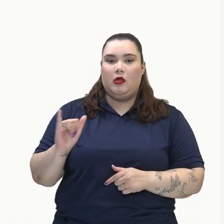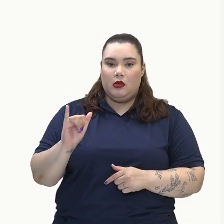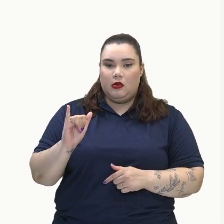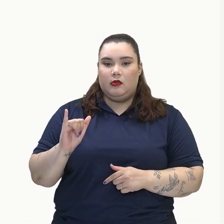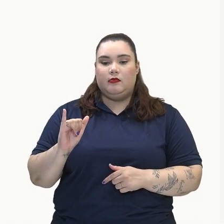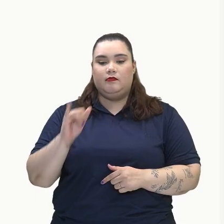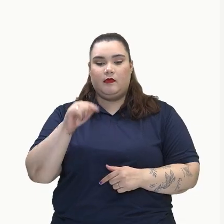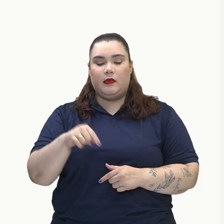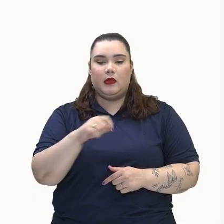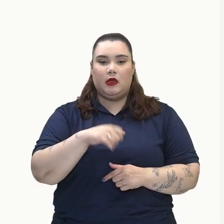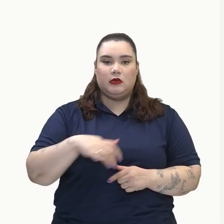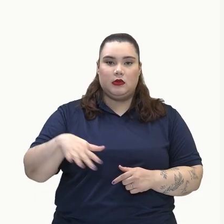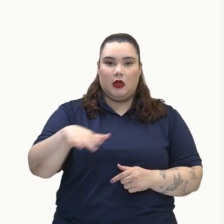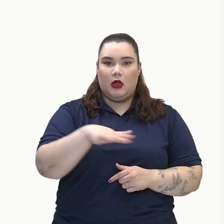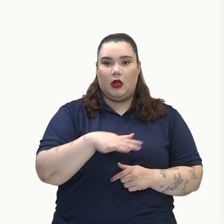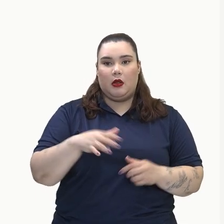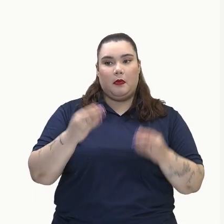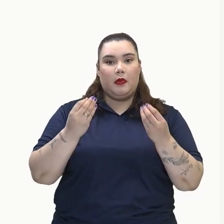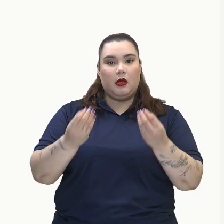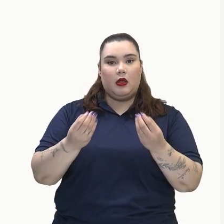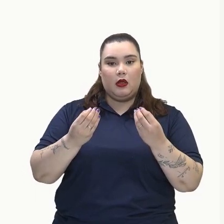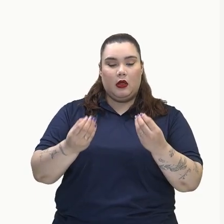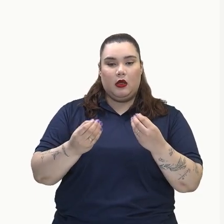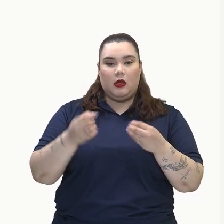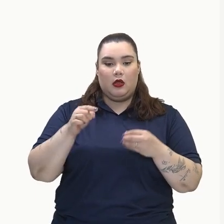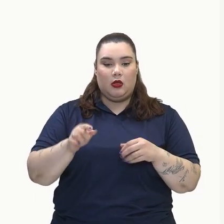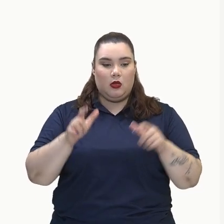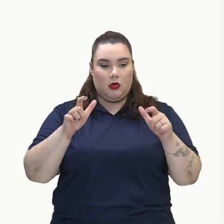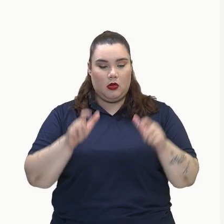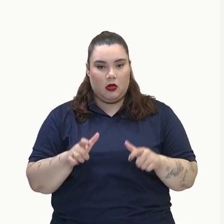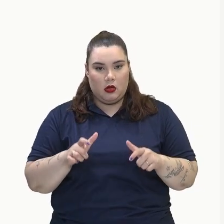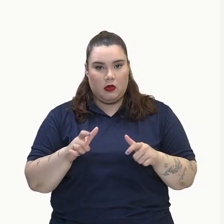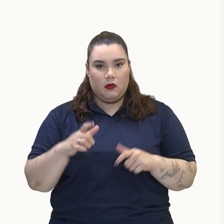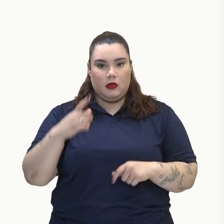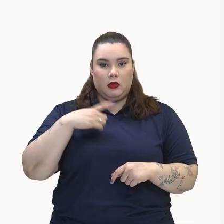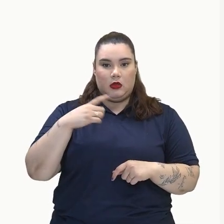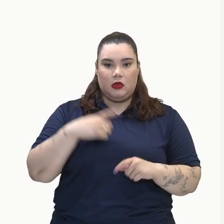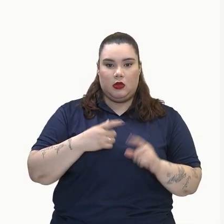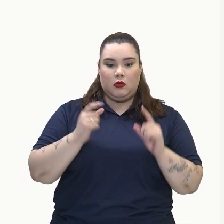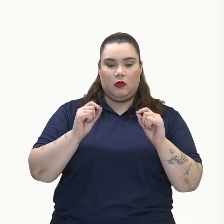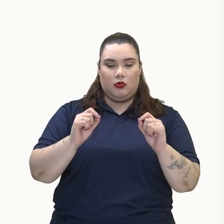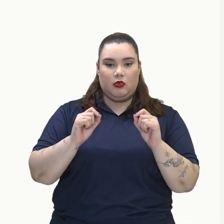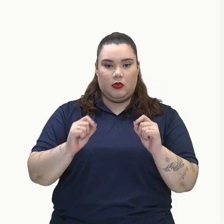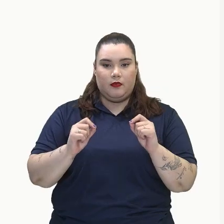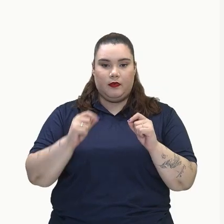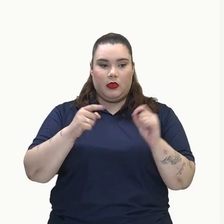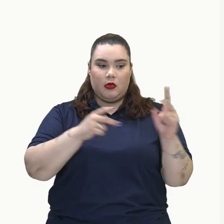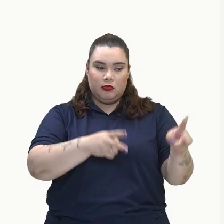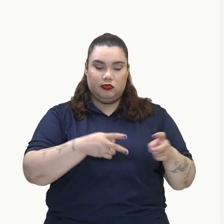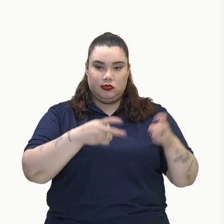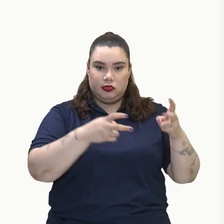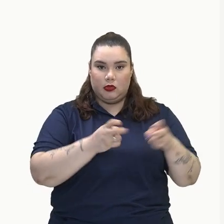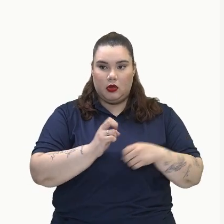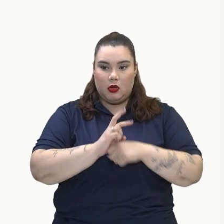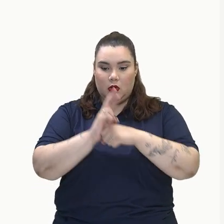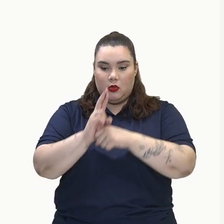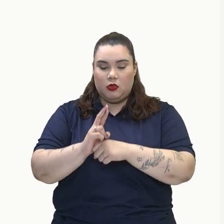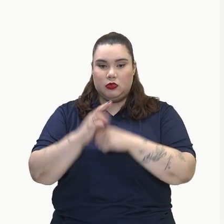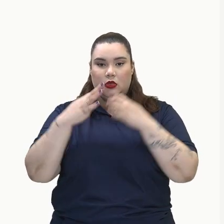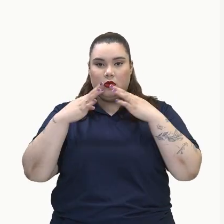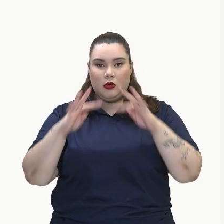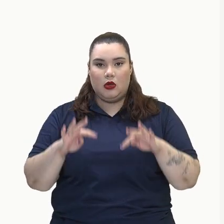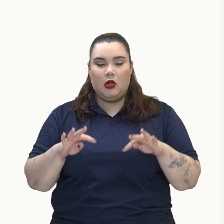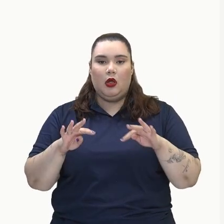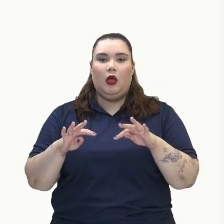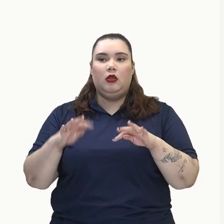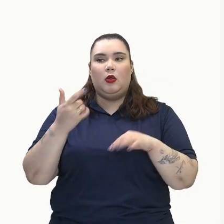ali nessa área para que aquele local que teve a retirada de seus recursos naturais não sofra